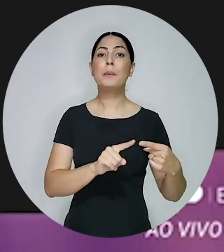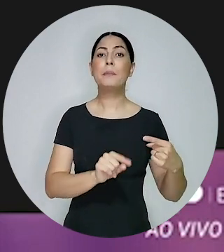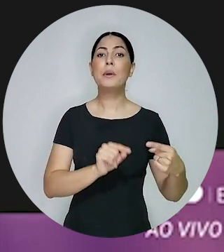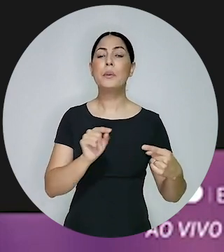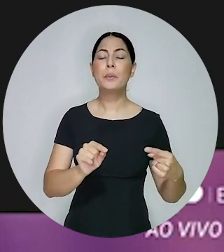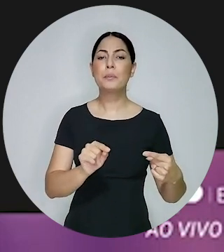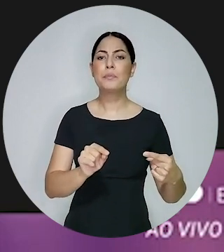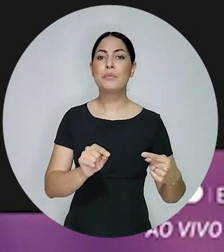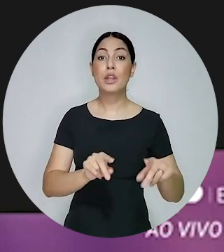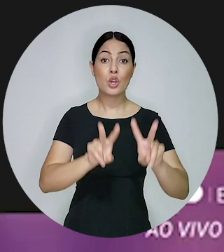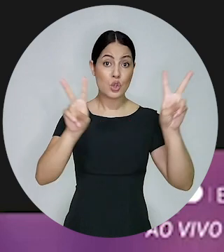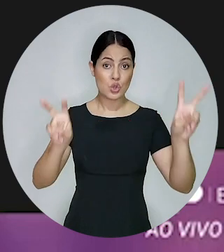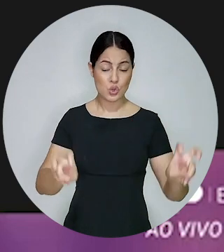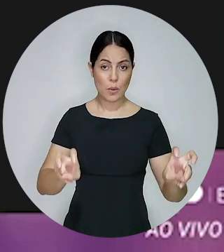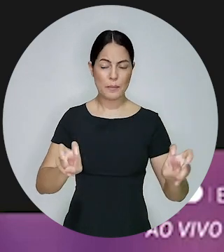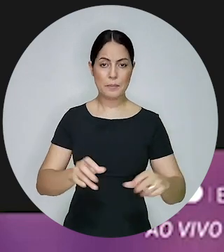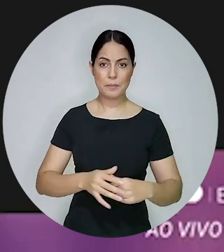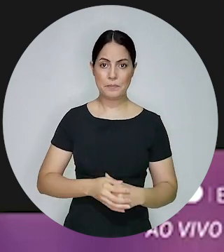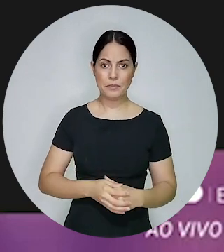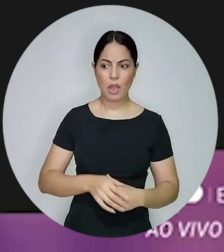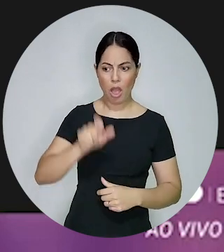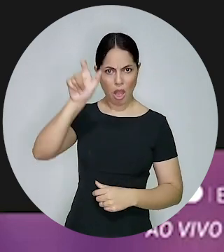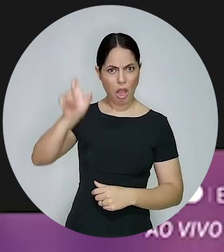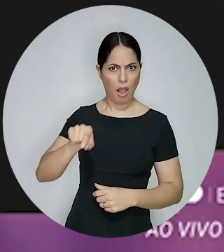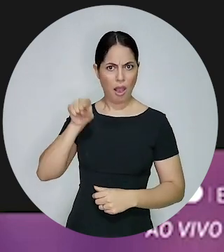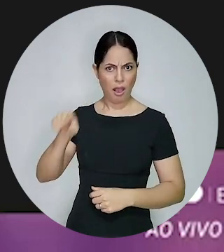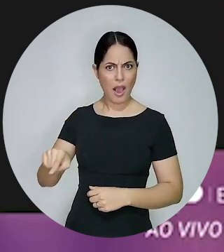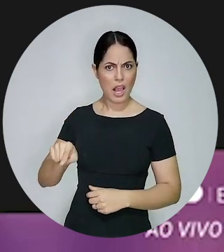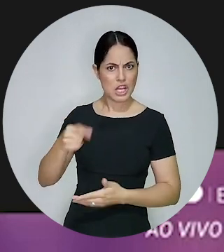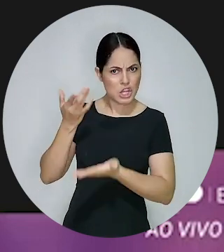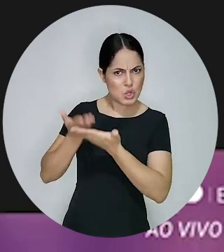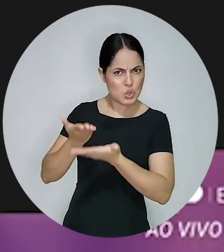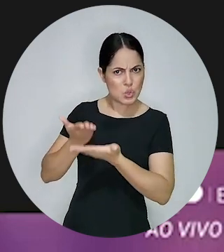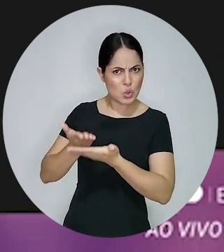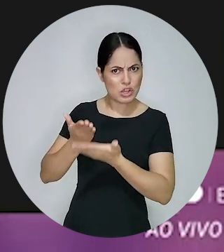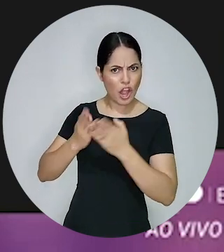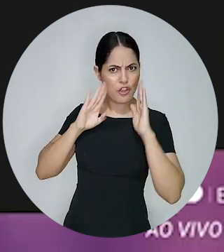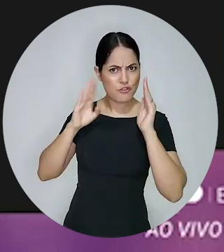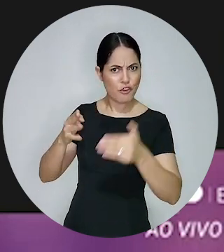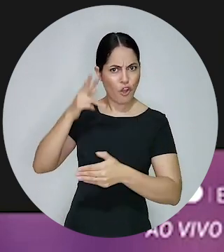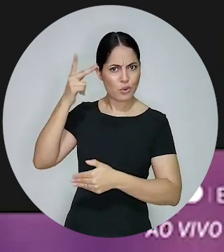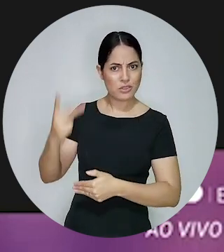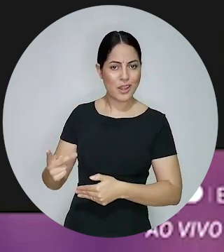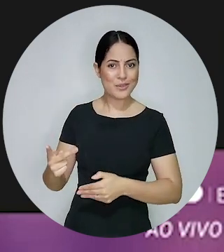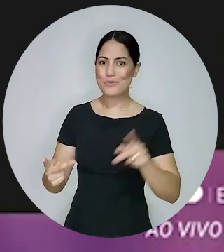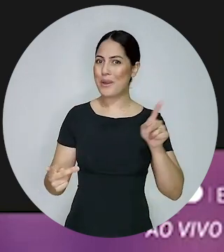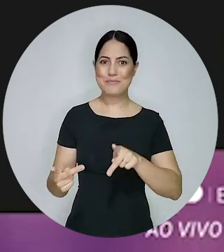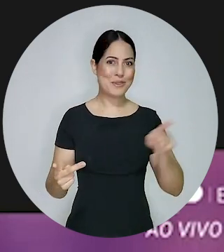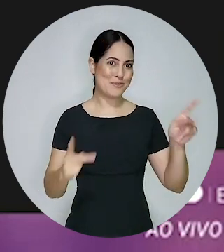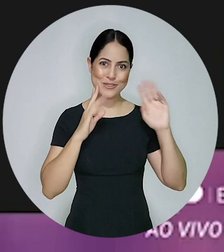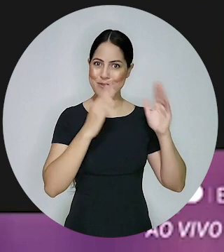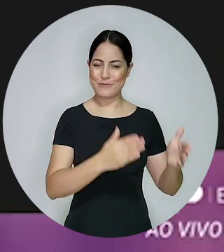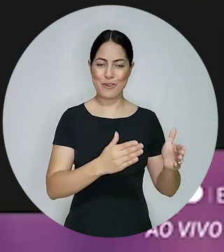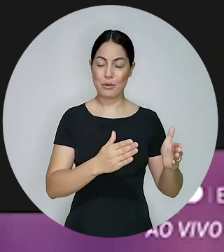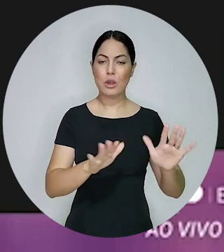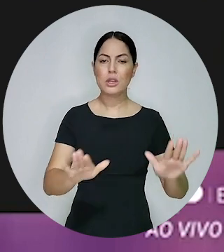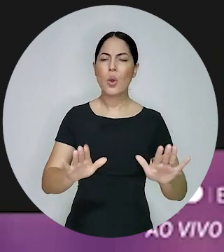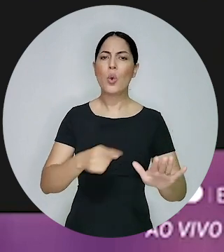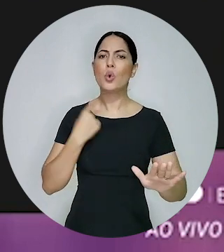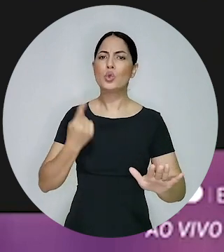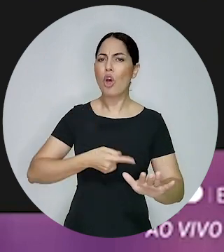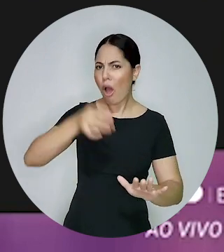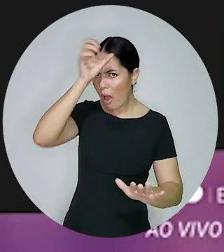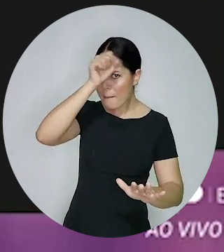esses fundamentos. O primeiro dele é a ideia de que a aprendizagem ela é centrada no estudante e não no professor ou